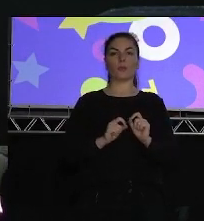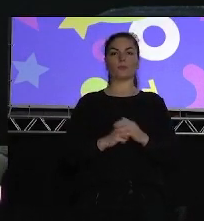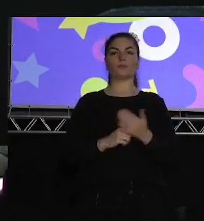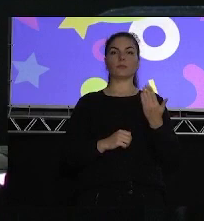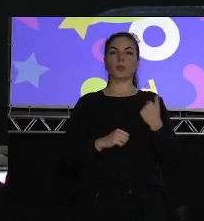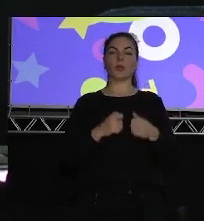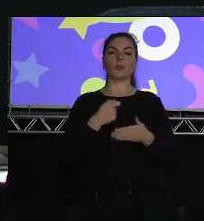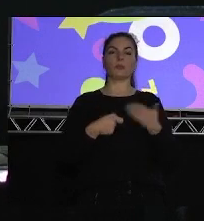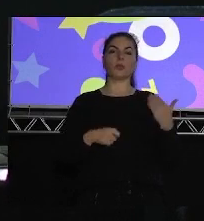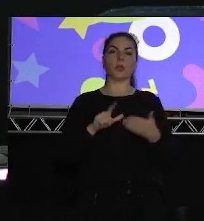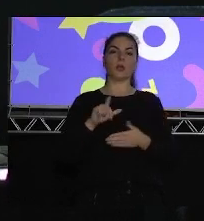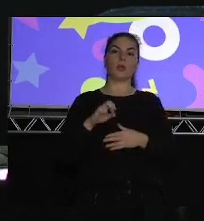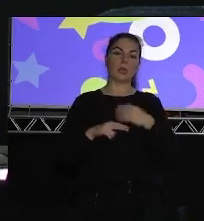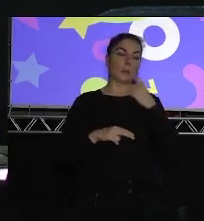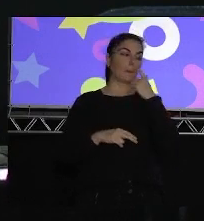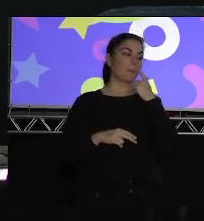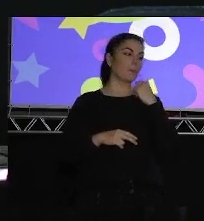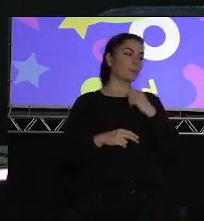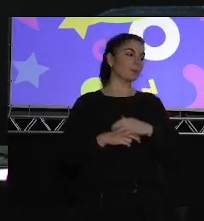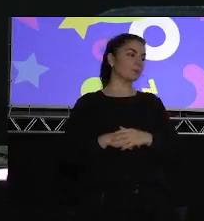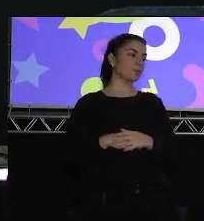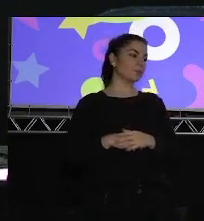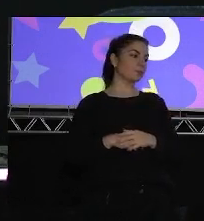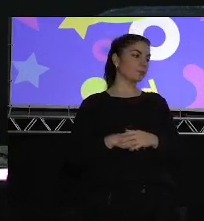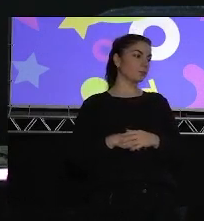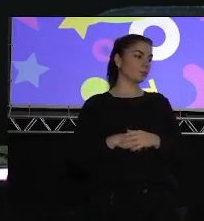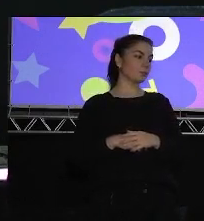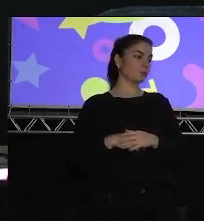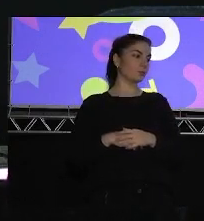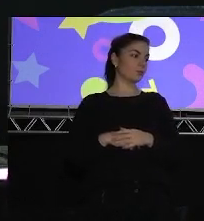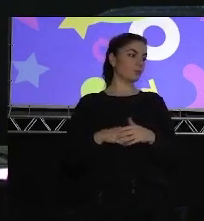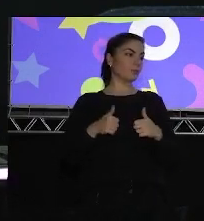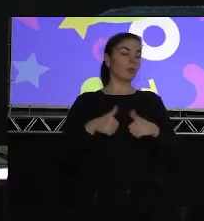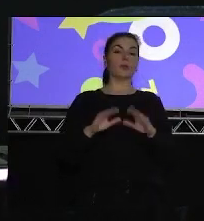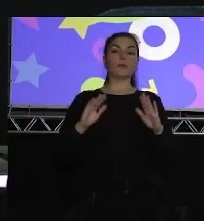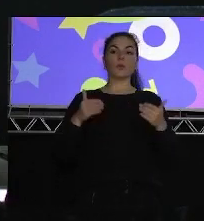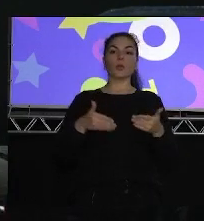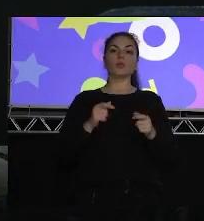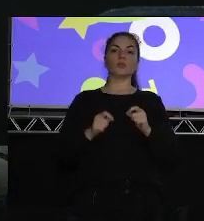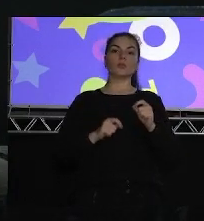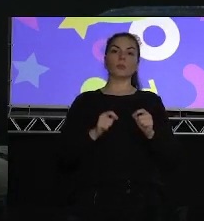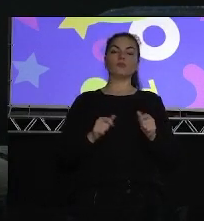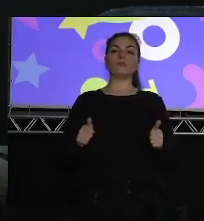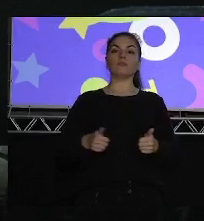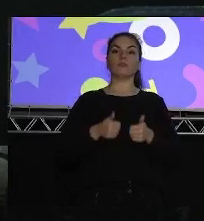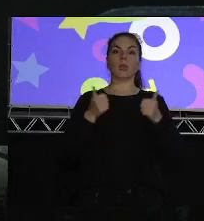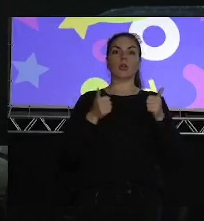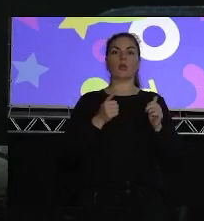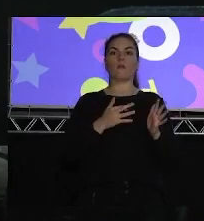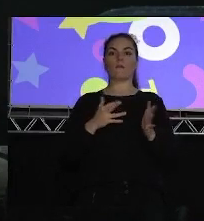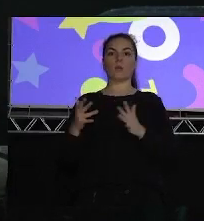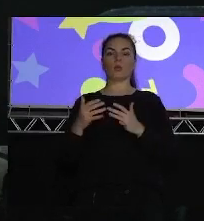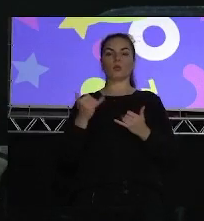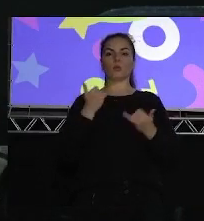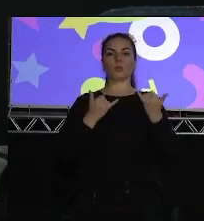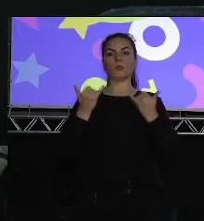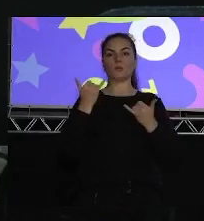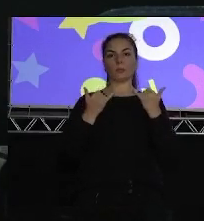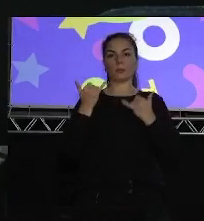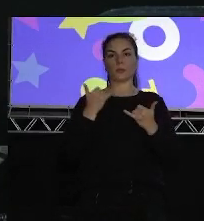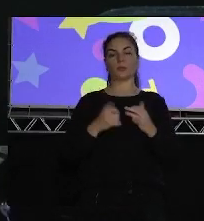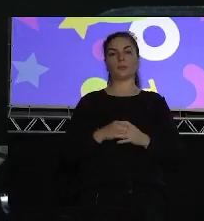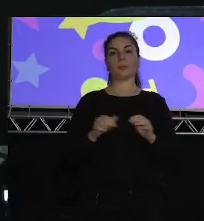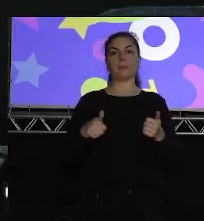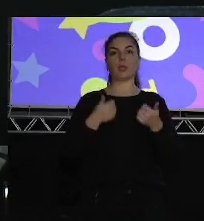Lean, né, que está justamente focado em o quê? Em você melhorar o fluxo das informações, melhorar